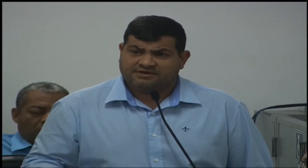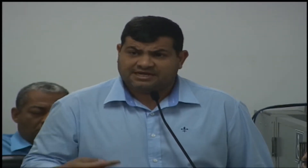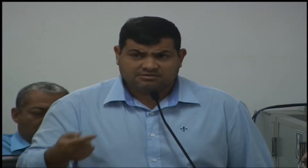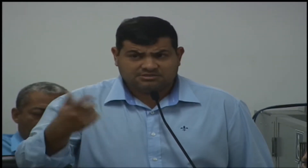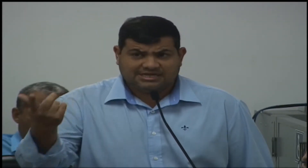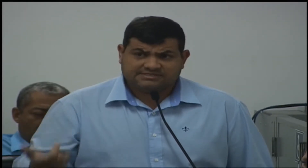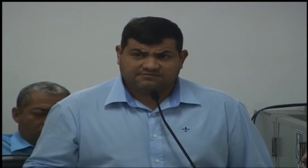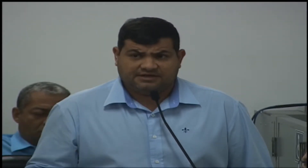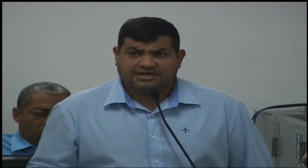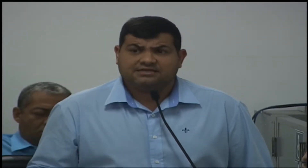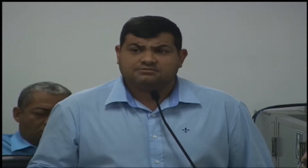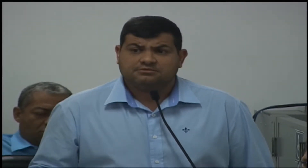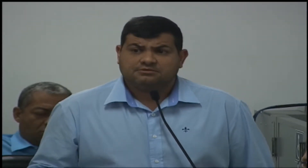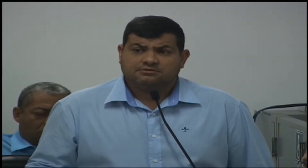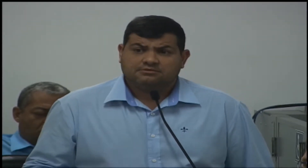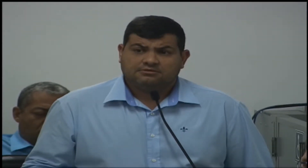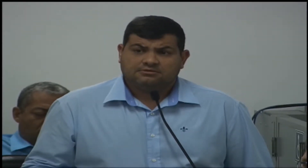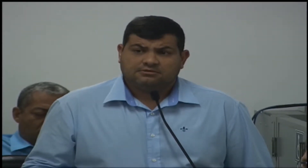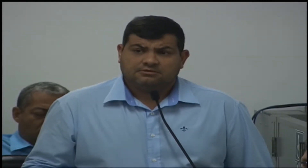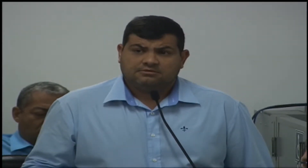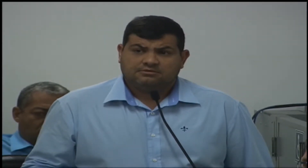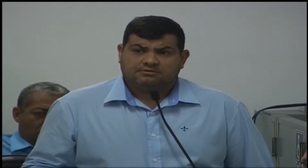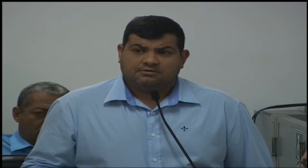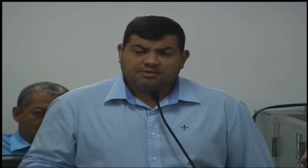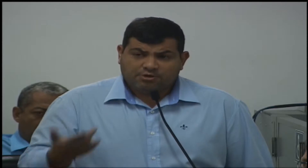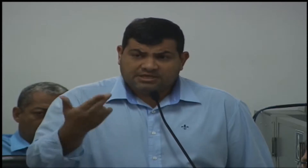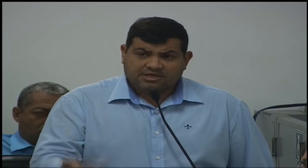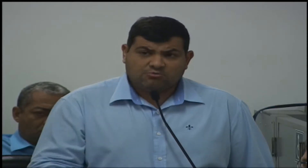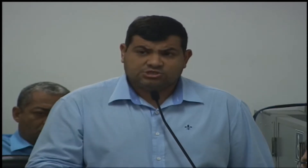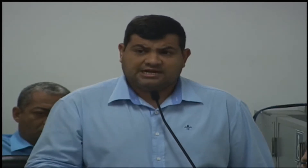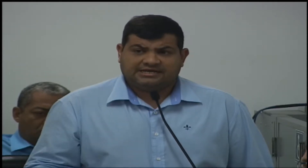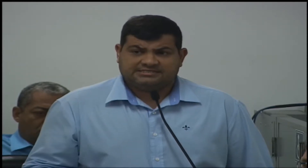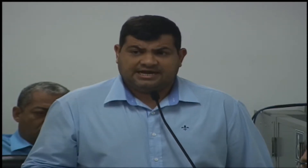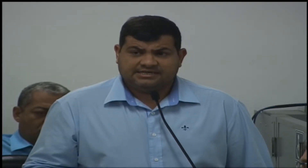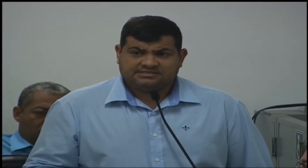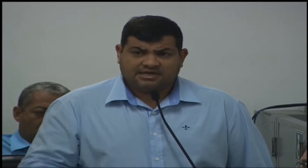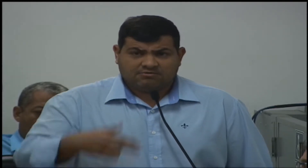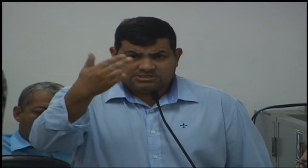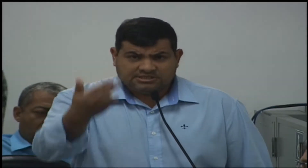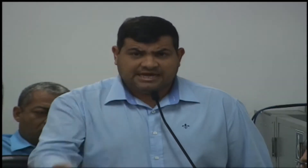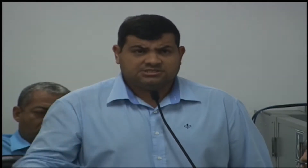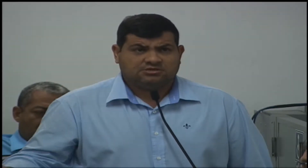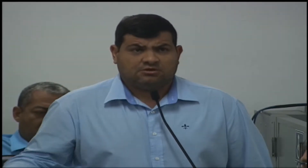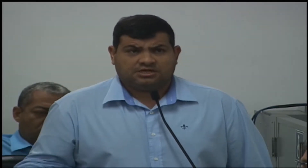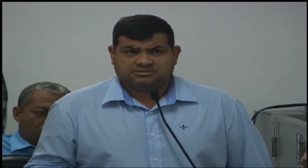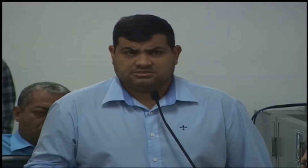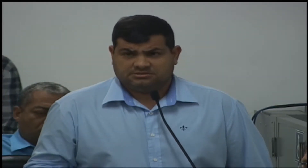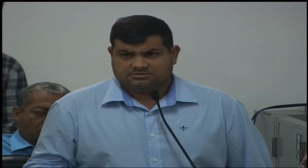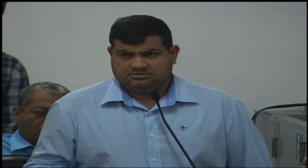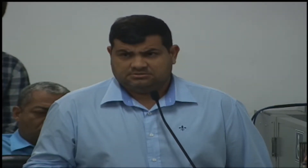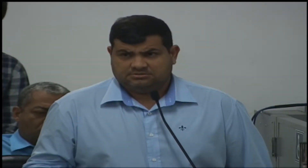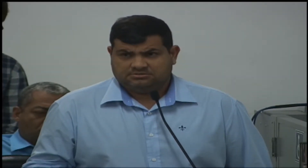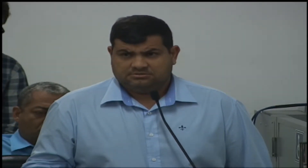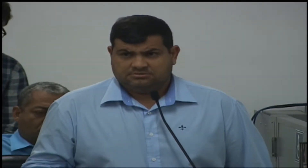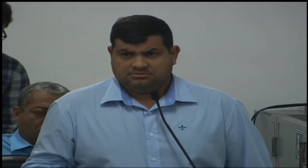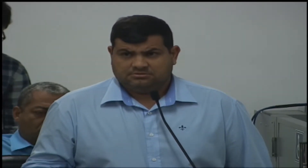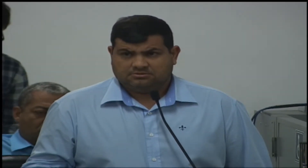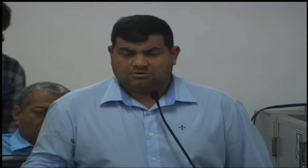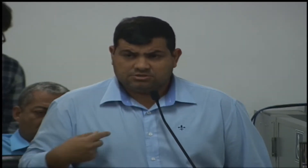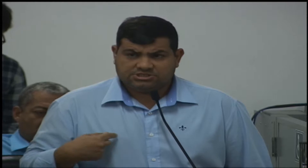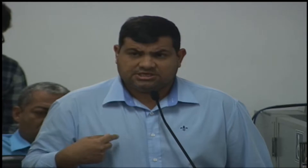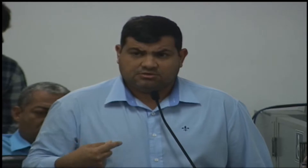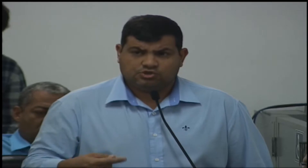vídeo que o prefeito, e agora eu posso falar com clareza, prometeu, em 6 meses, mostrar a área para